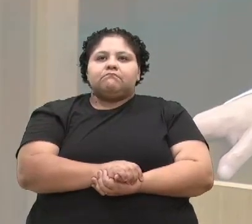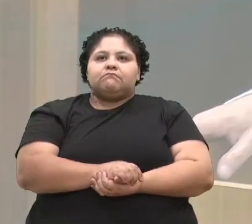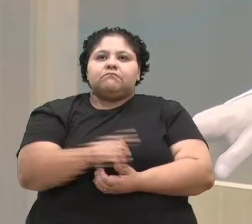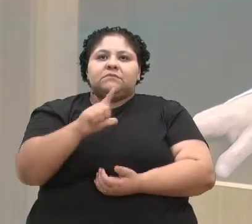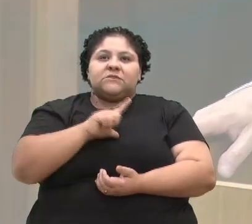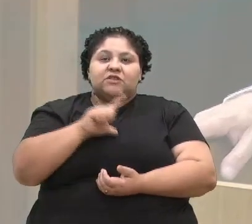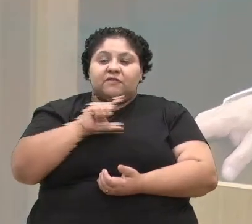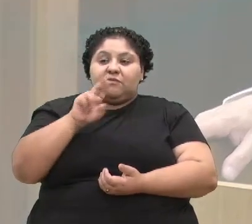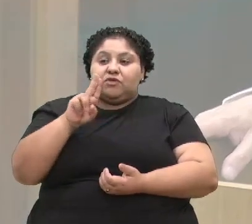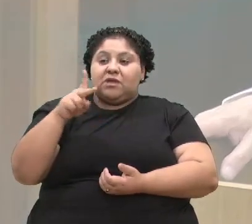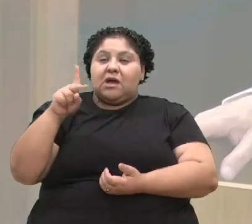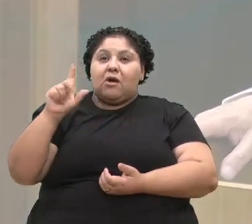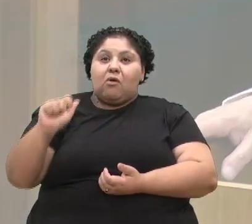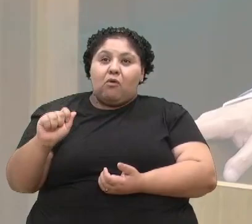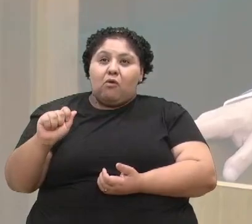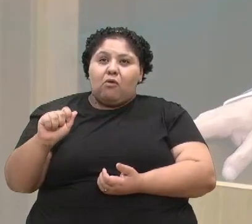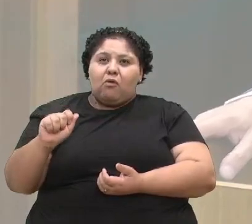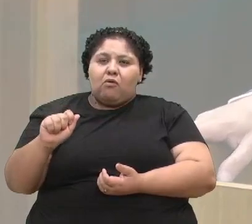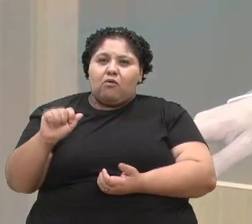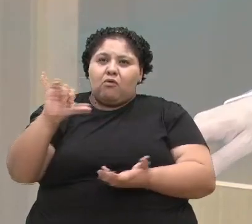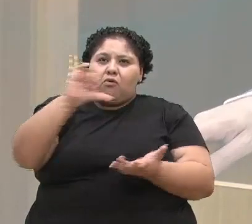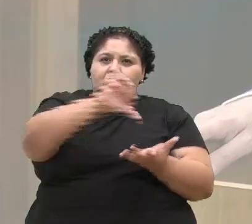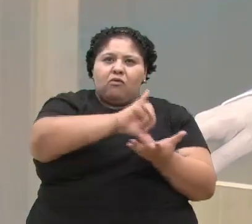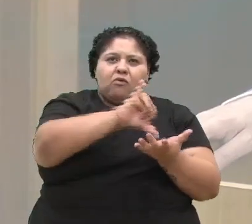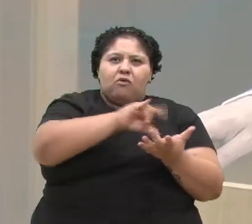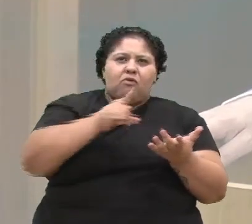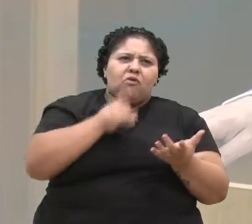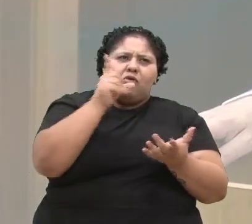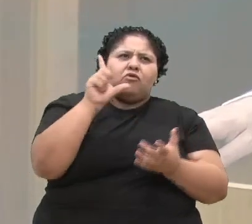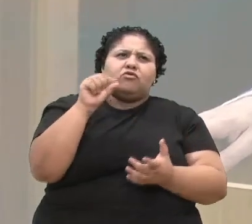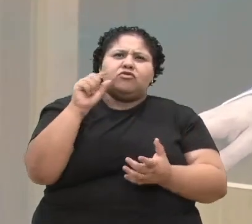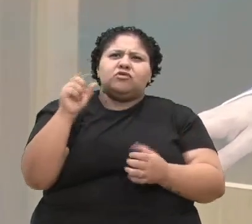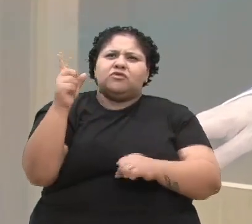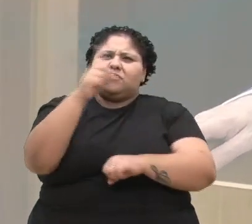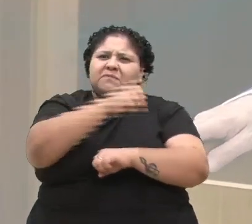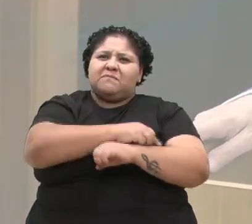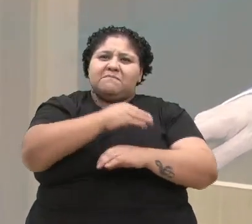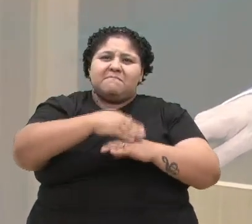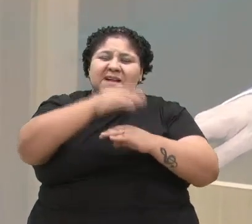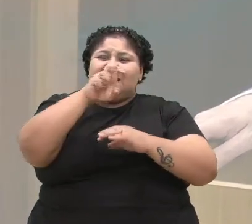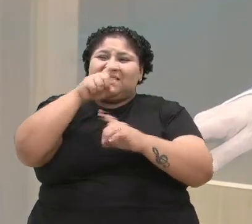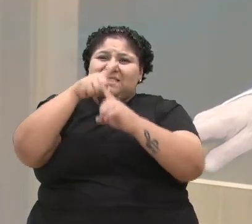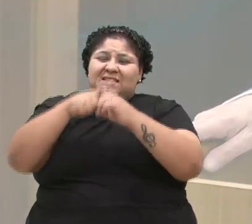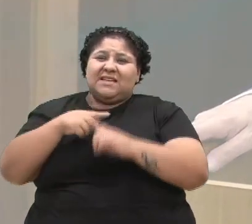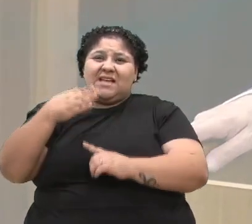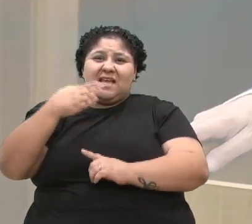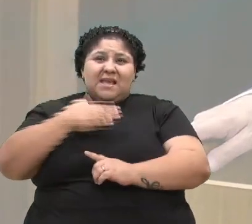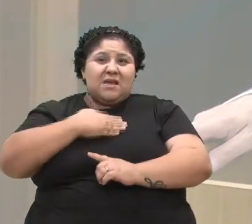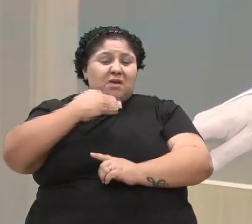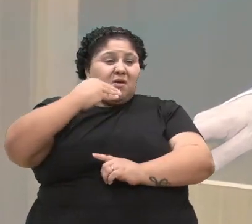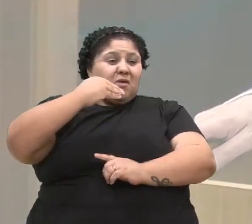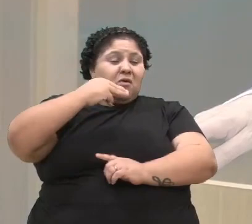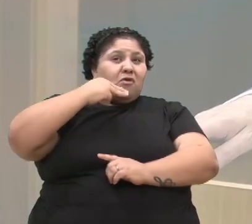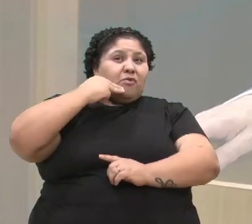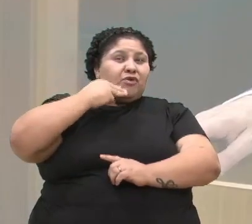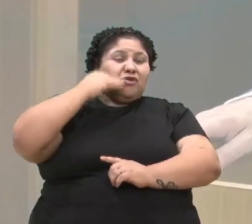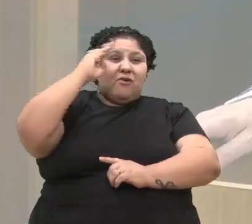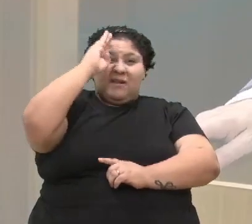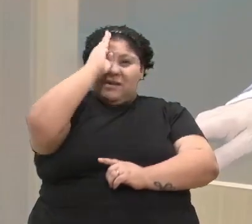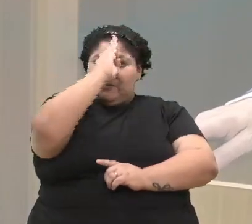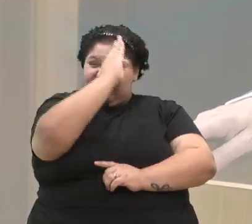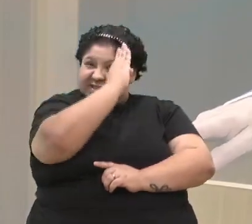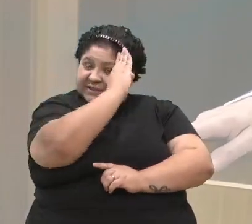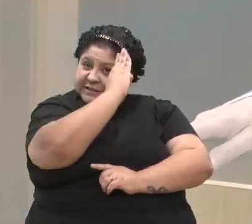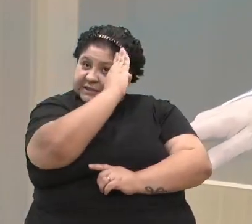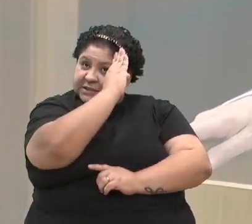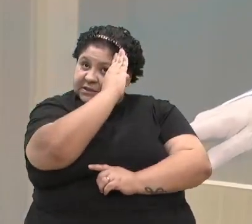UPA Central nos últimos 10 dias, mais de 5 vezes, eu, o vereador Bortola, o vereador Bressan,